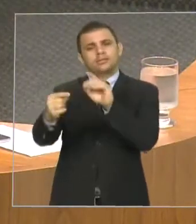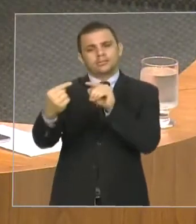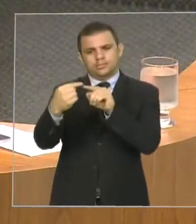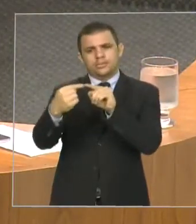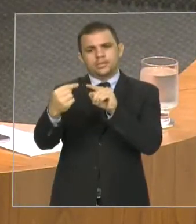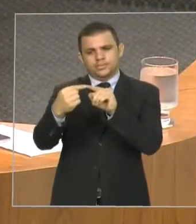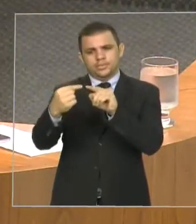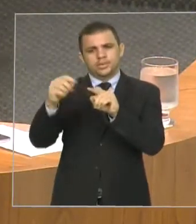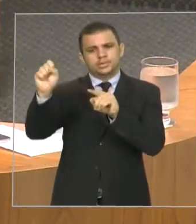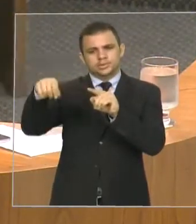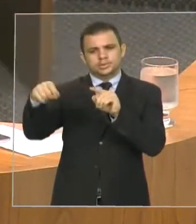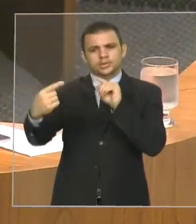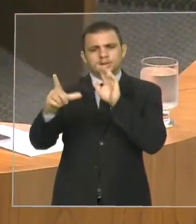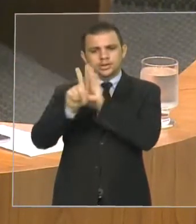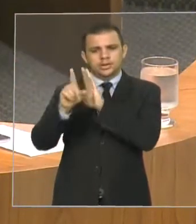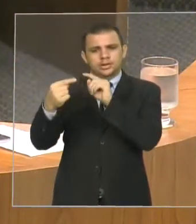lei.